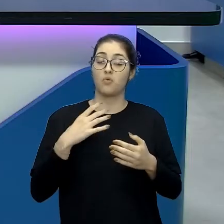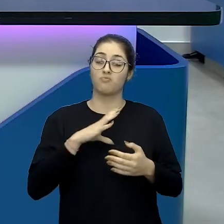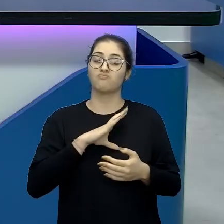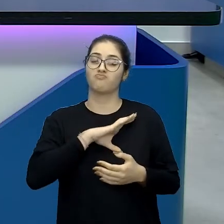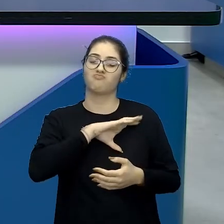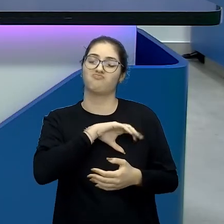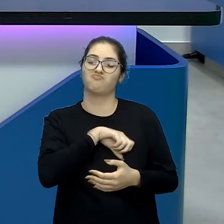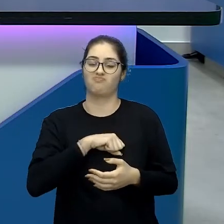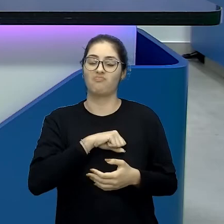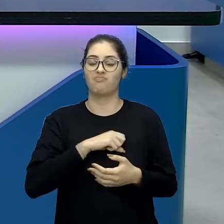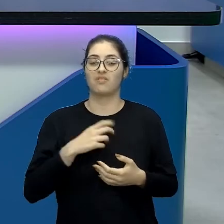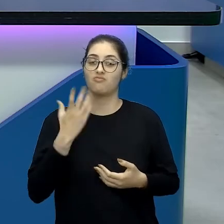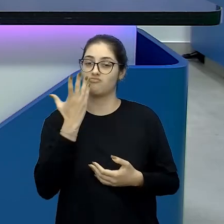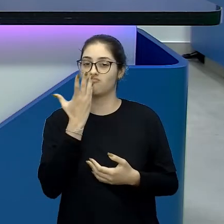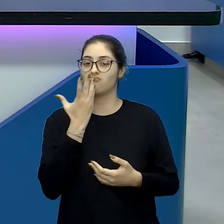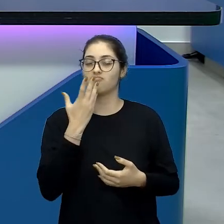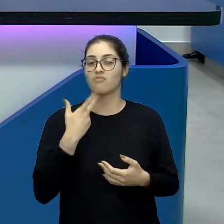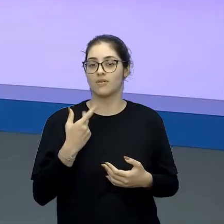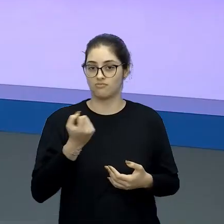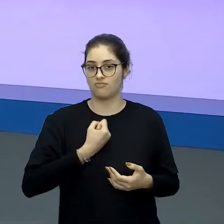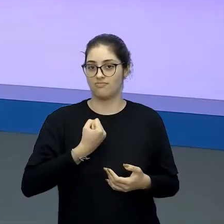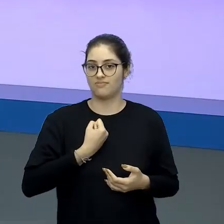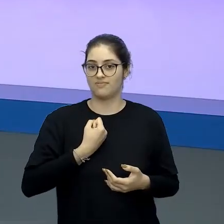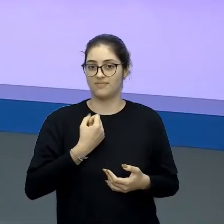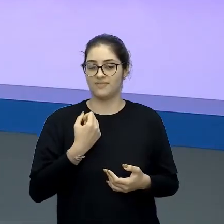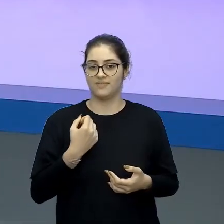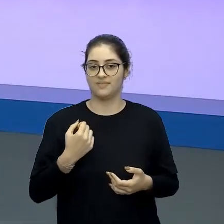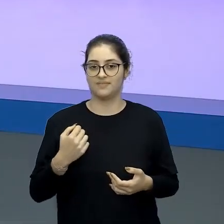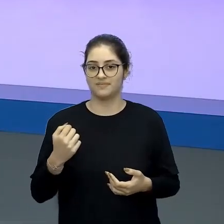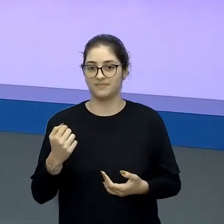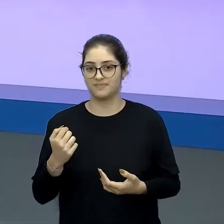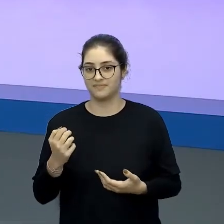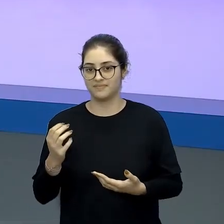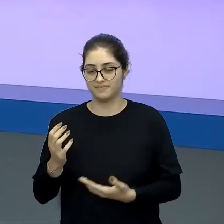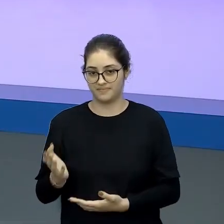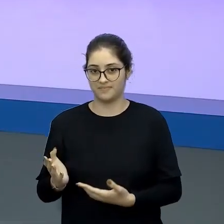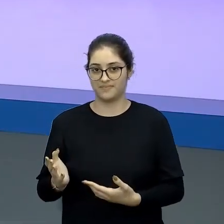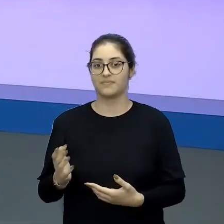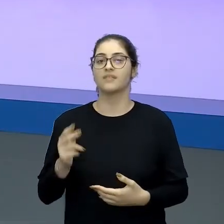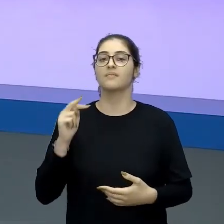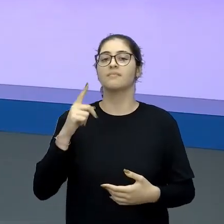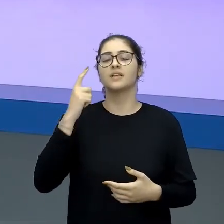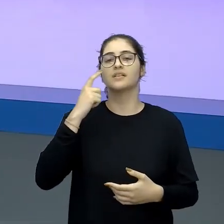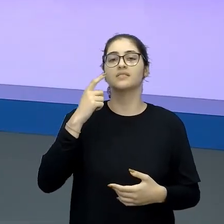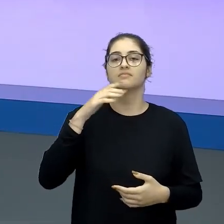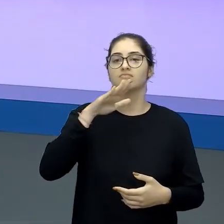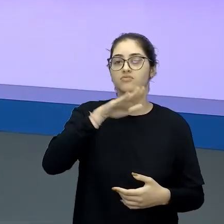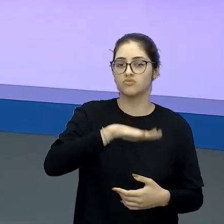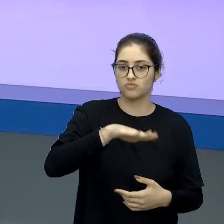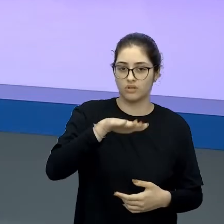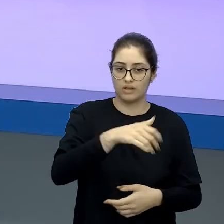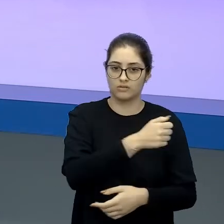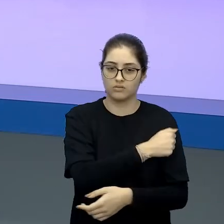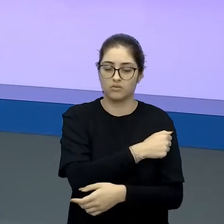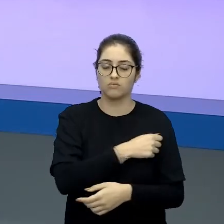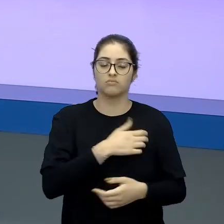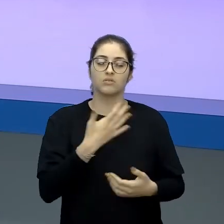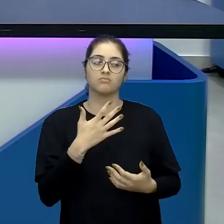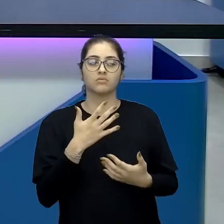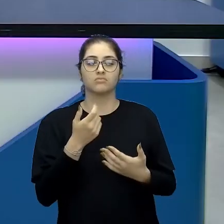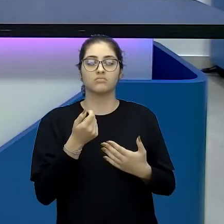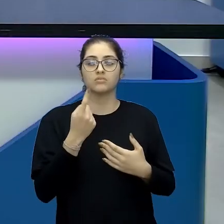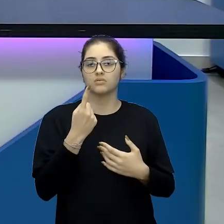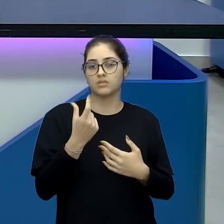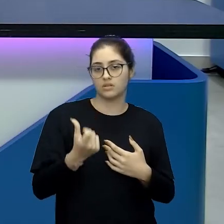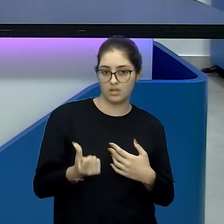sim, números. Números. Então vamos lá. Pensando aí num estudante de 16 anos, que vocês ganhem aí em média quanto